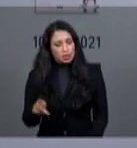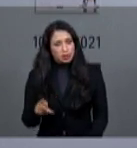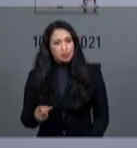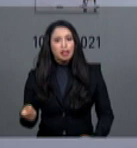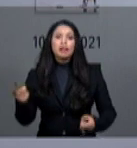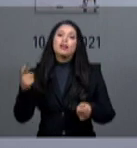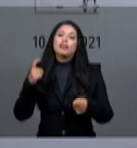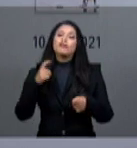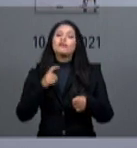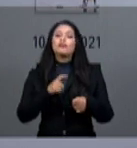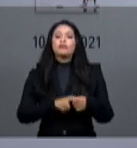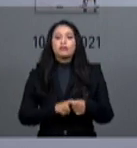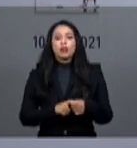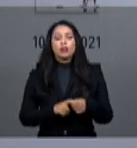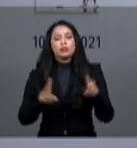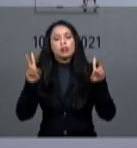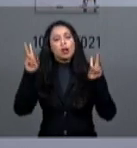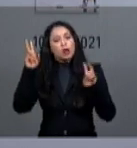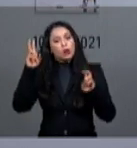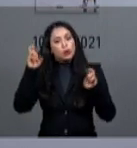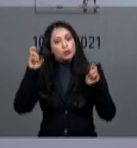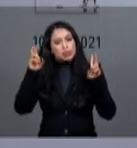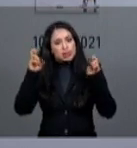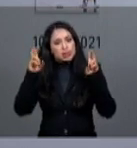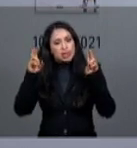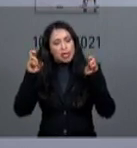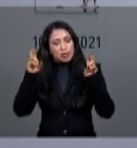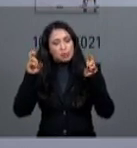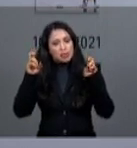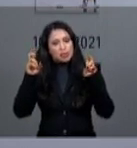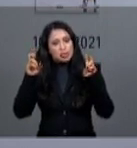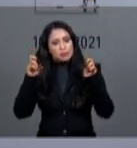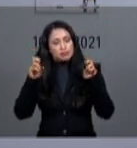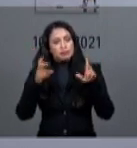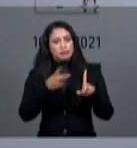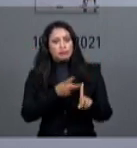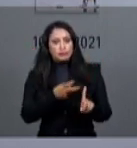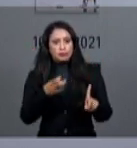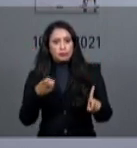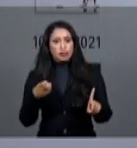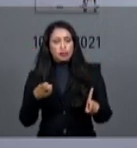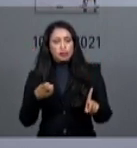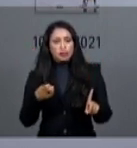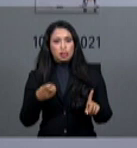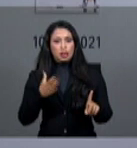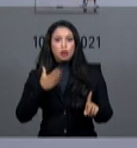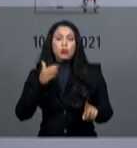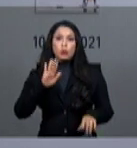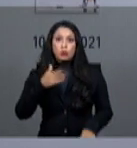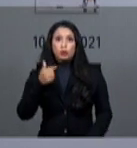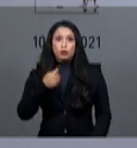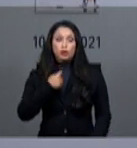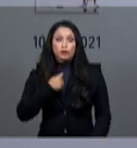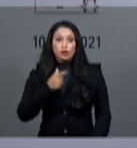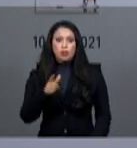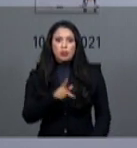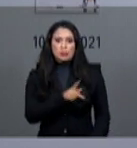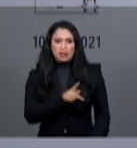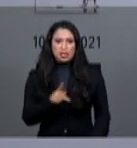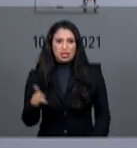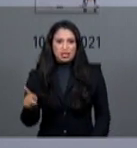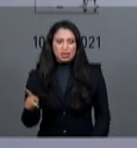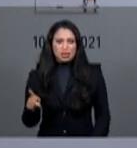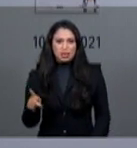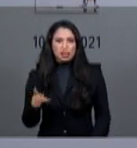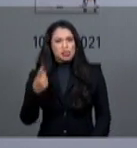dar precedência aos temas indígenas. Da minha presidência até agora, já devem ter se acumulado